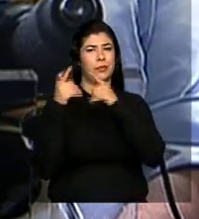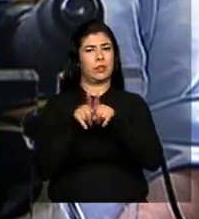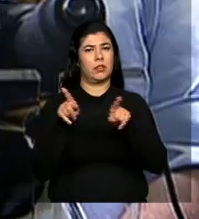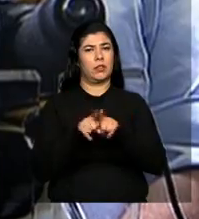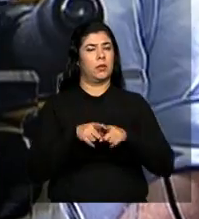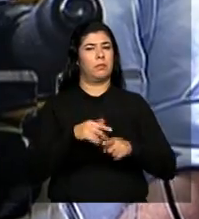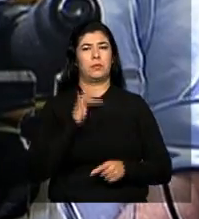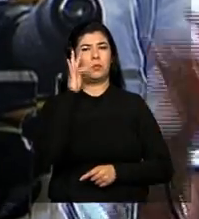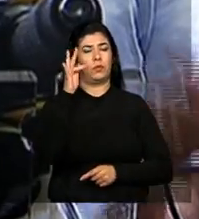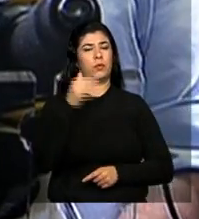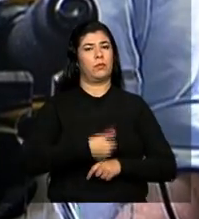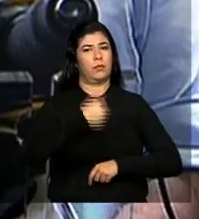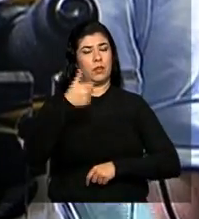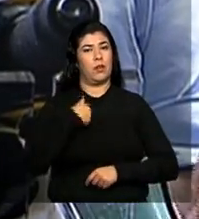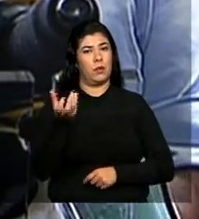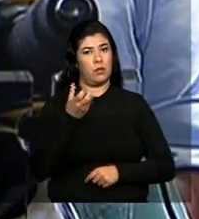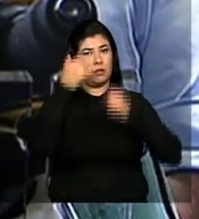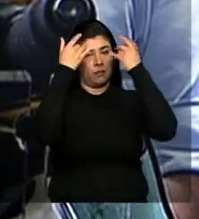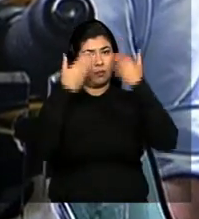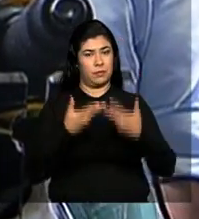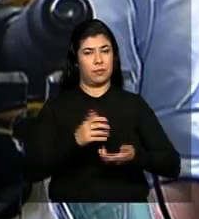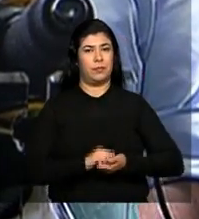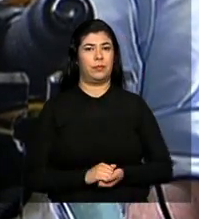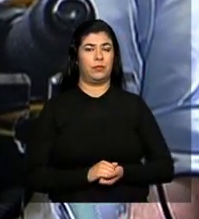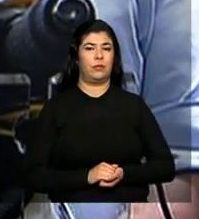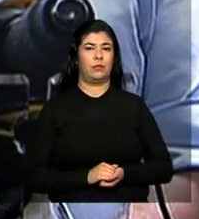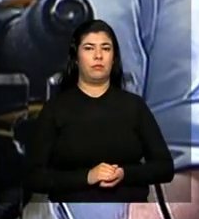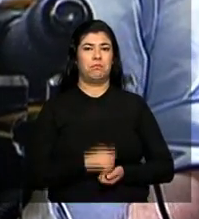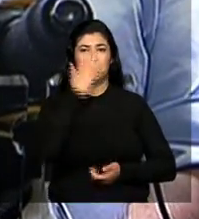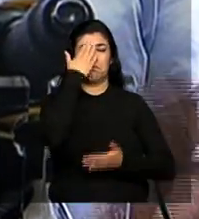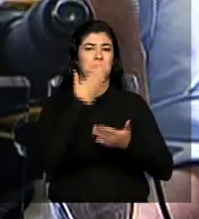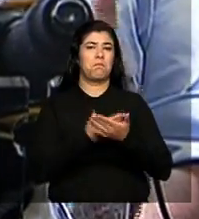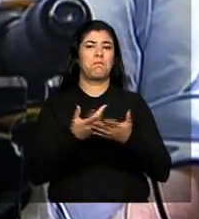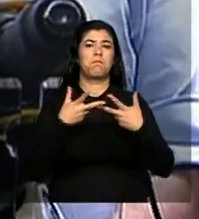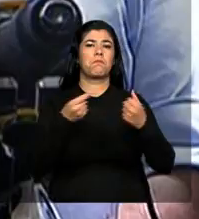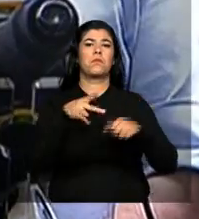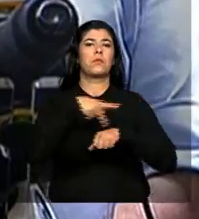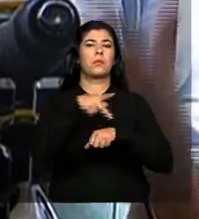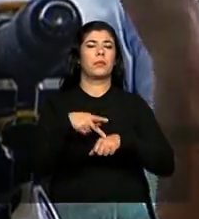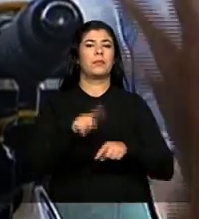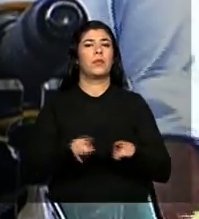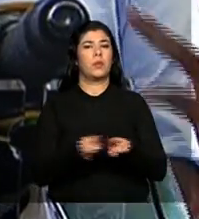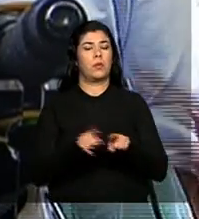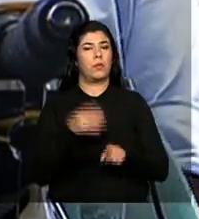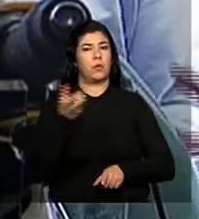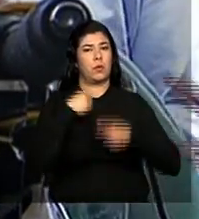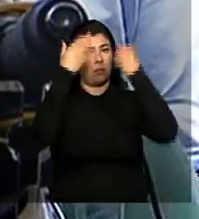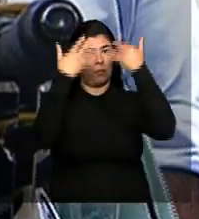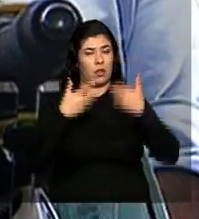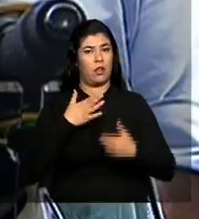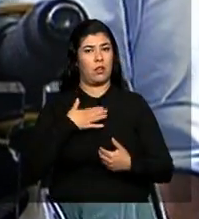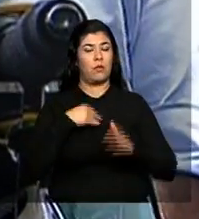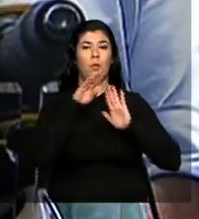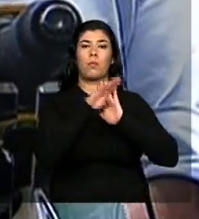sem grandes consequências. Agora, eu queria falar mesmo... Há risco hoje no país, presidente? Não, não acredito. Mas eu queria falar sobre o